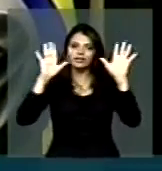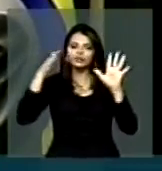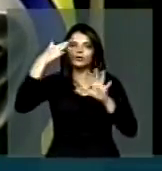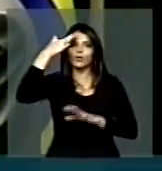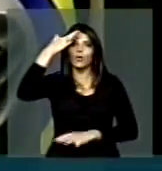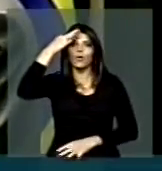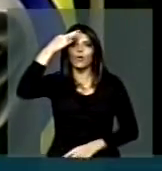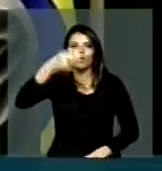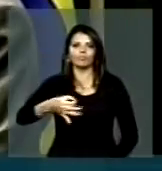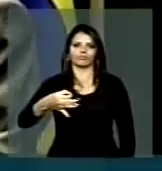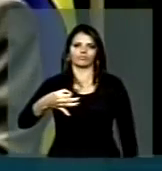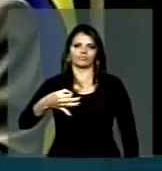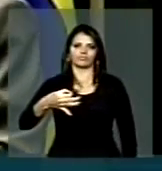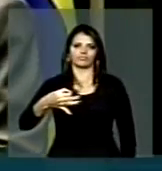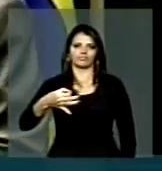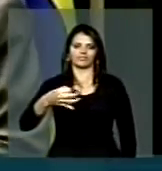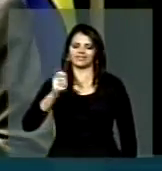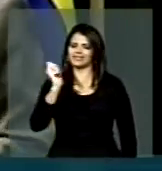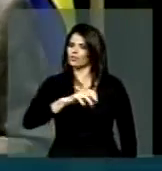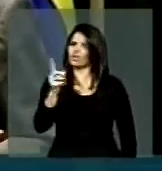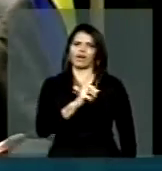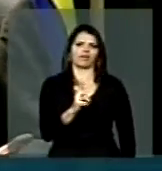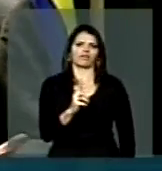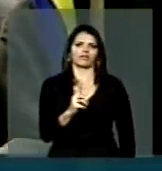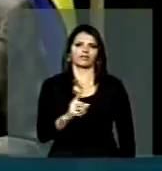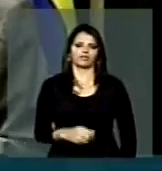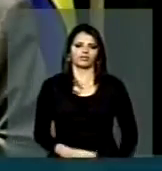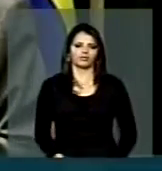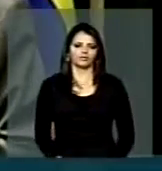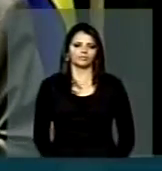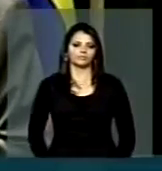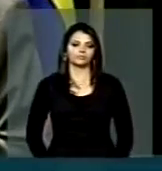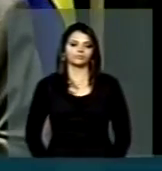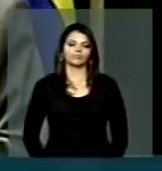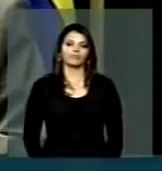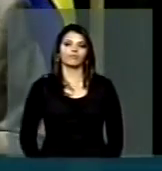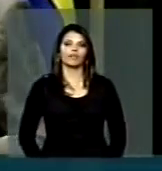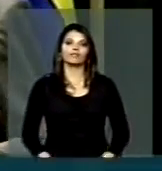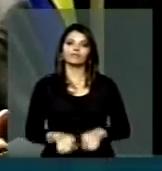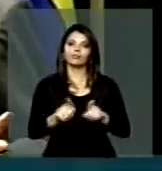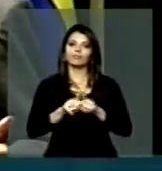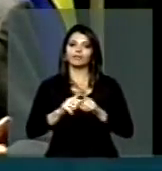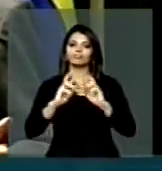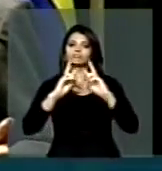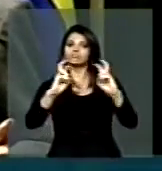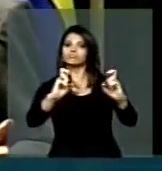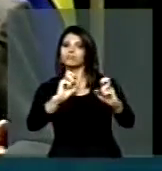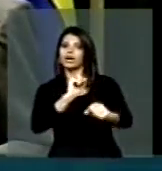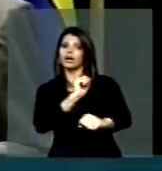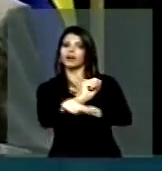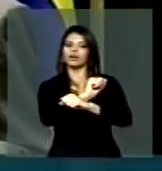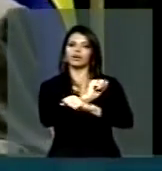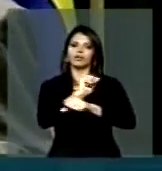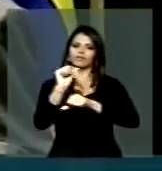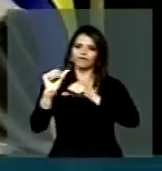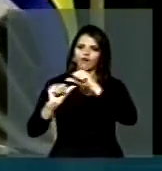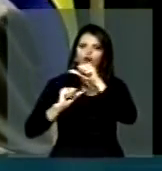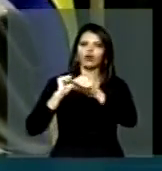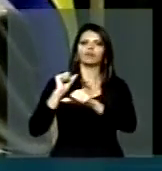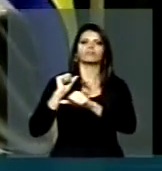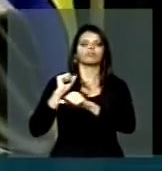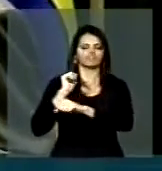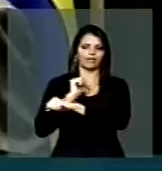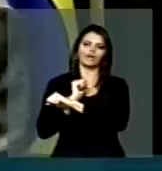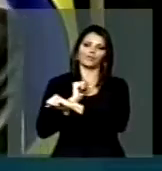com firmeza. Não dá mais. Também está visto que a paralisação das reformas, que houve uma paralisação